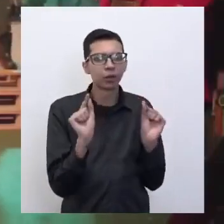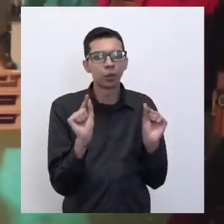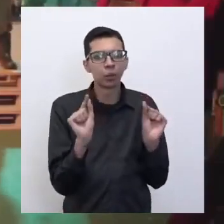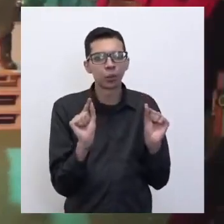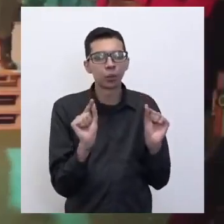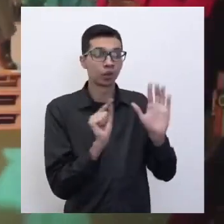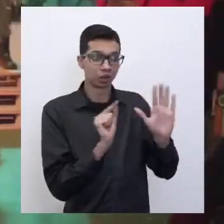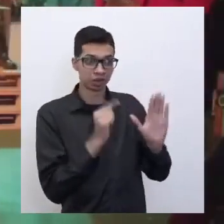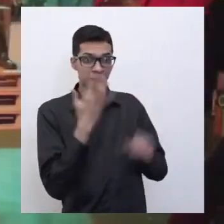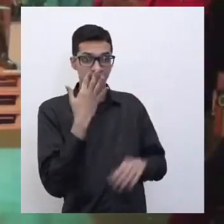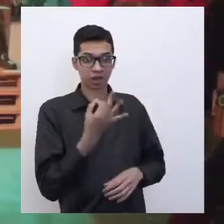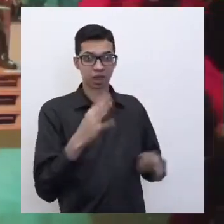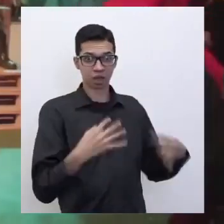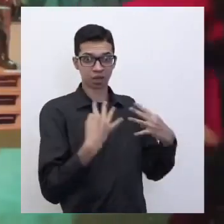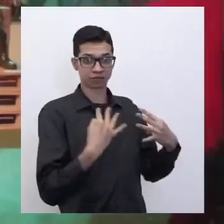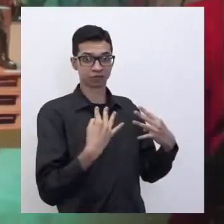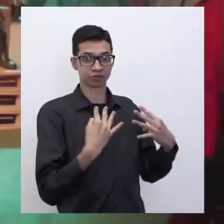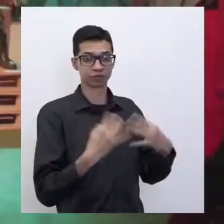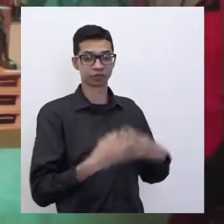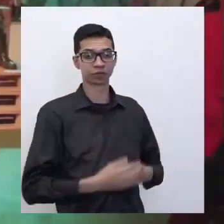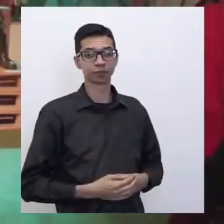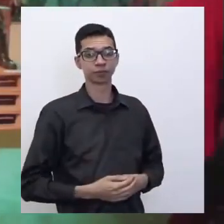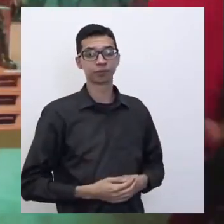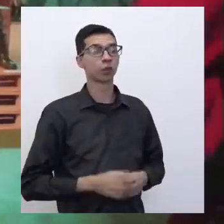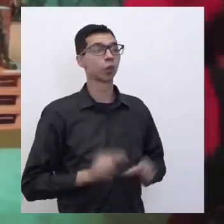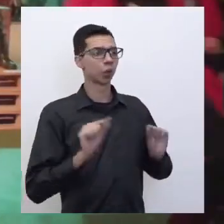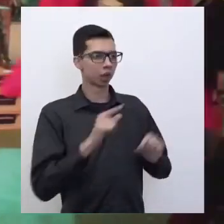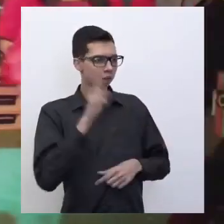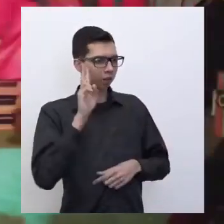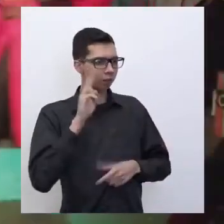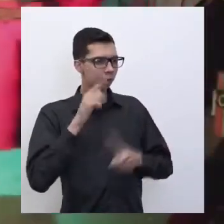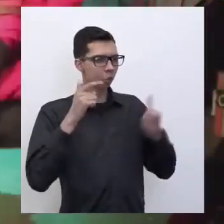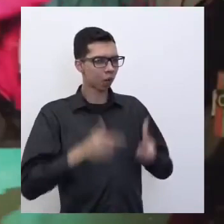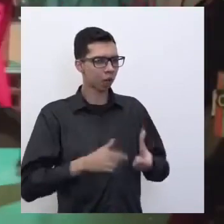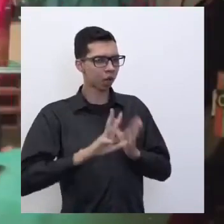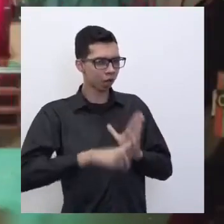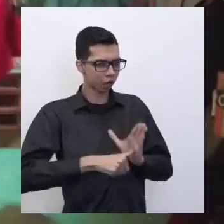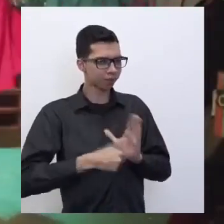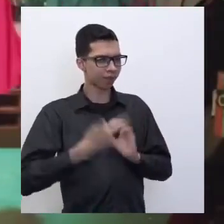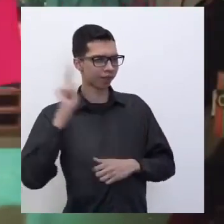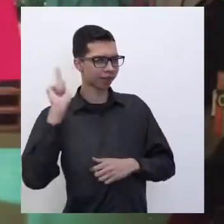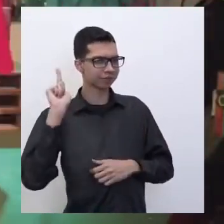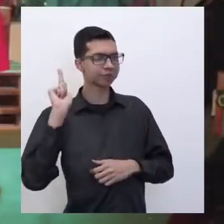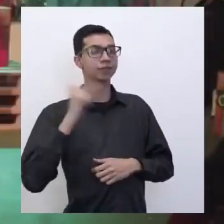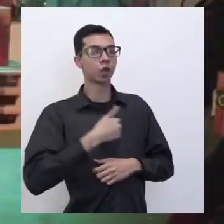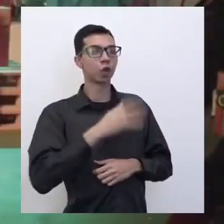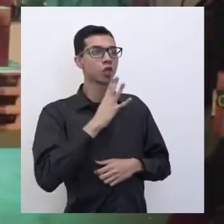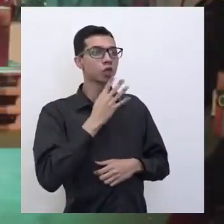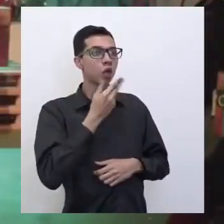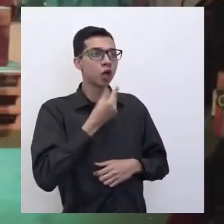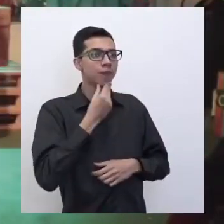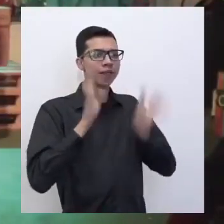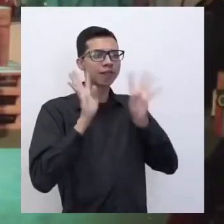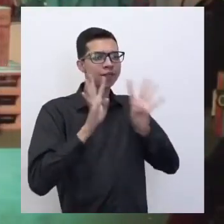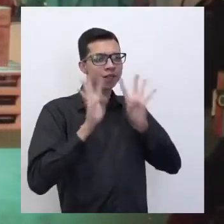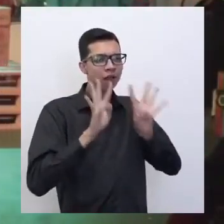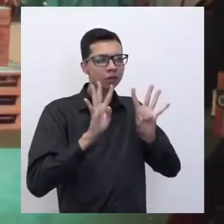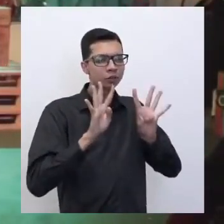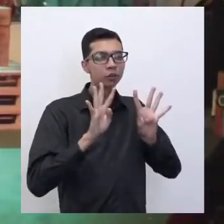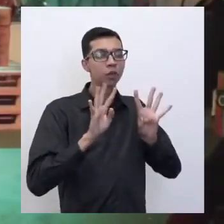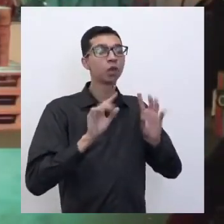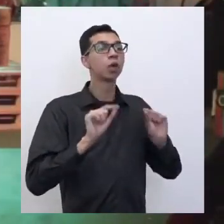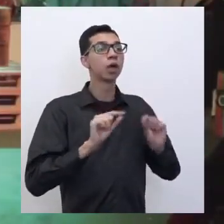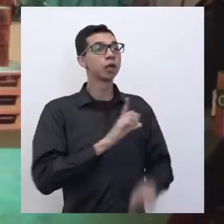Escutem! No último barco que saqueamos, eu conheci um senhor muito legal. Ele era defensor